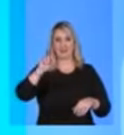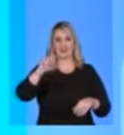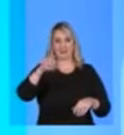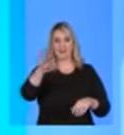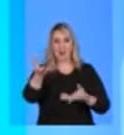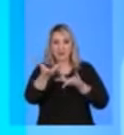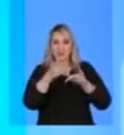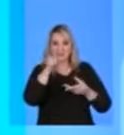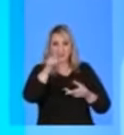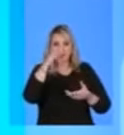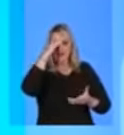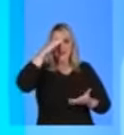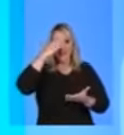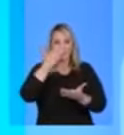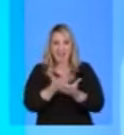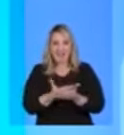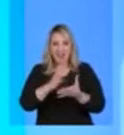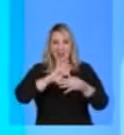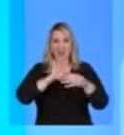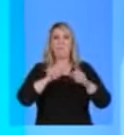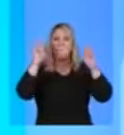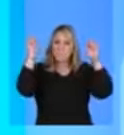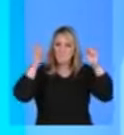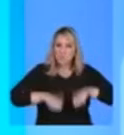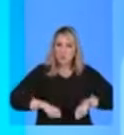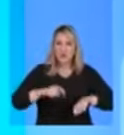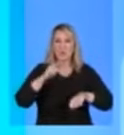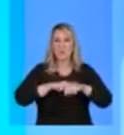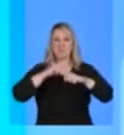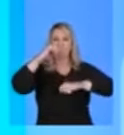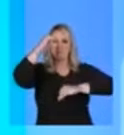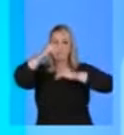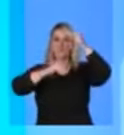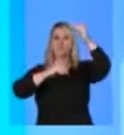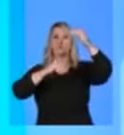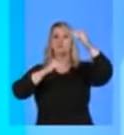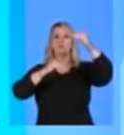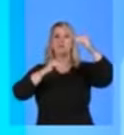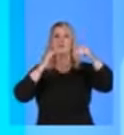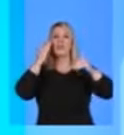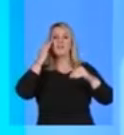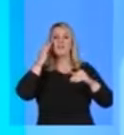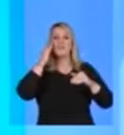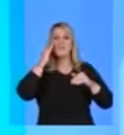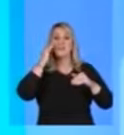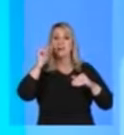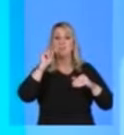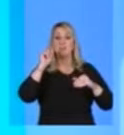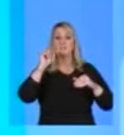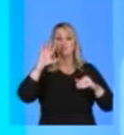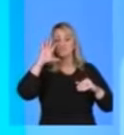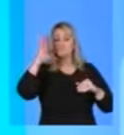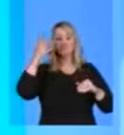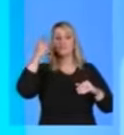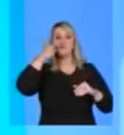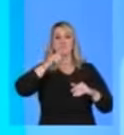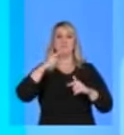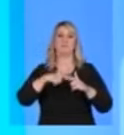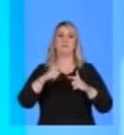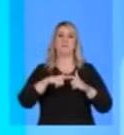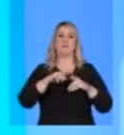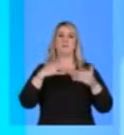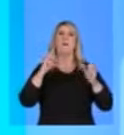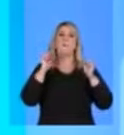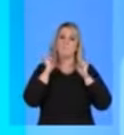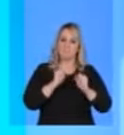que acreditou que a olimpíada era possível que era momento de superação entendendo que a cidade não resolveu todos os seus problemas mas que ela pode